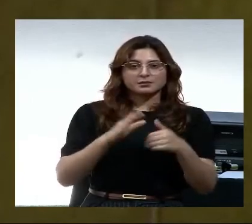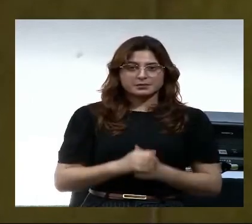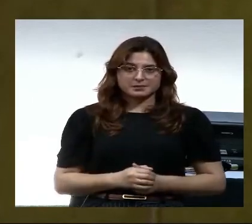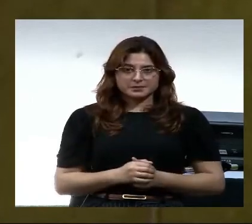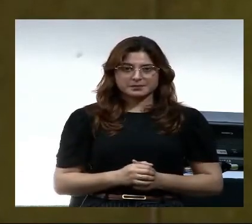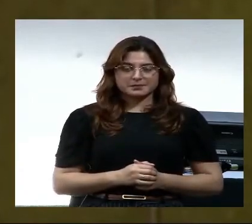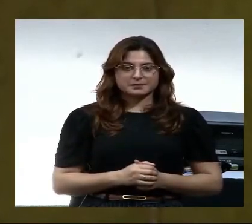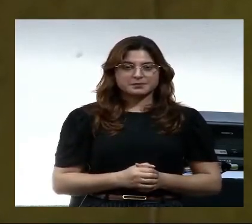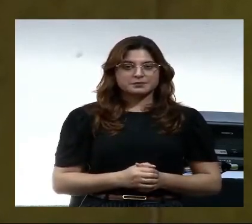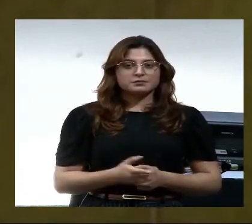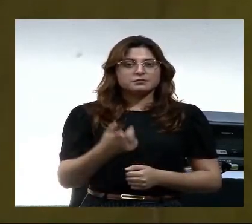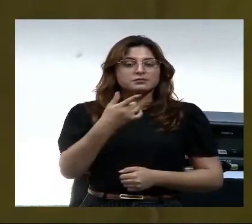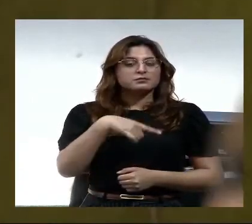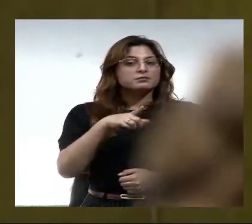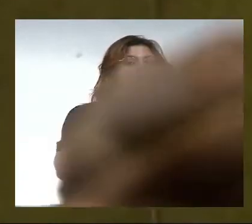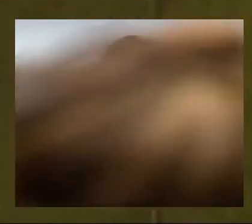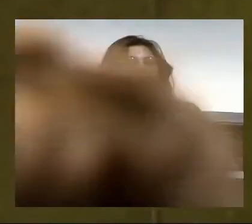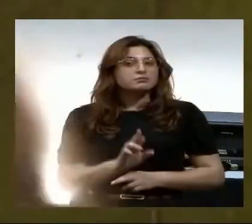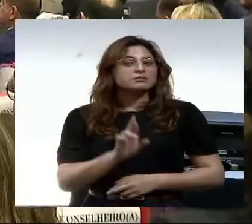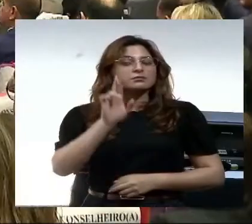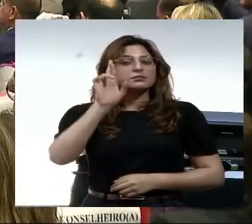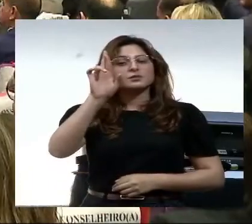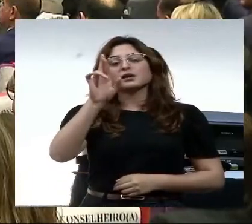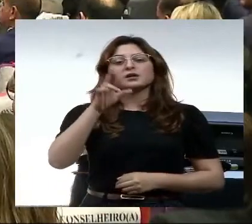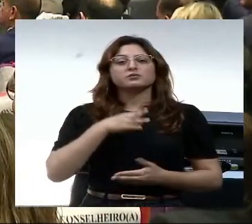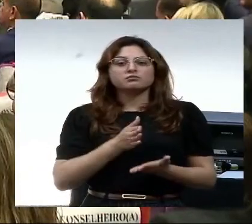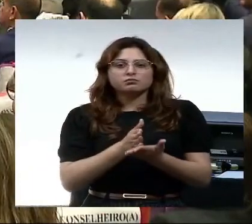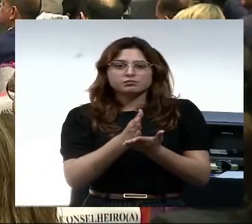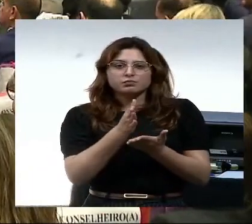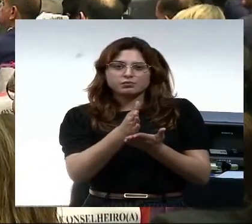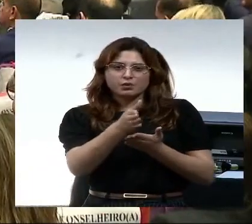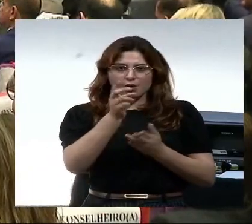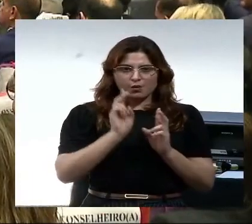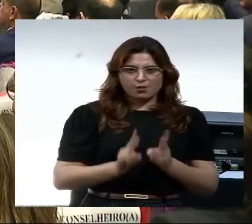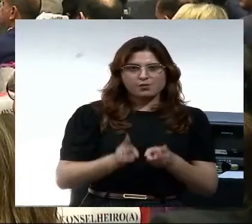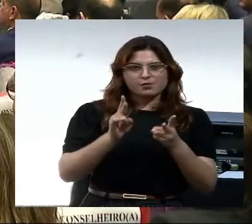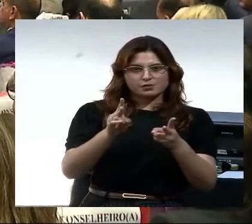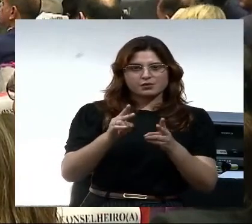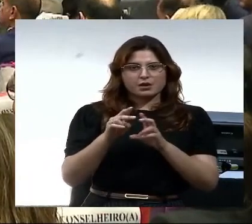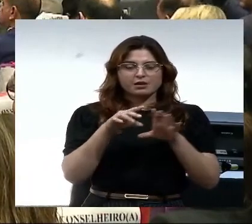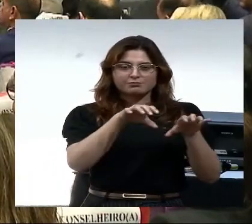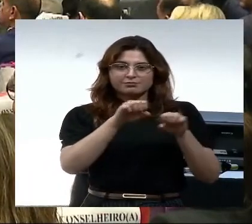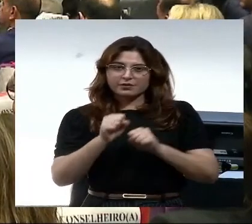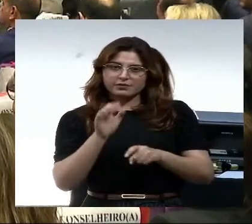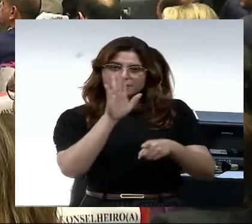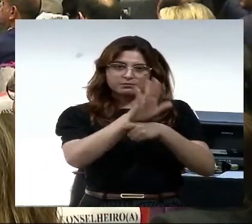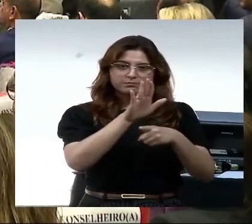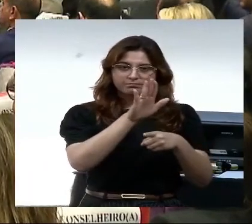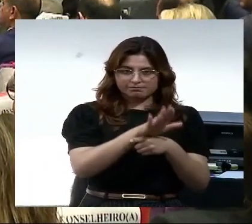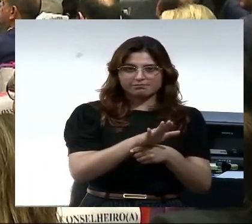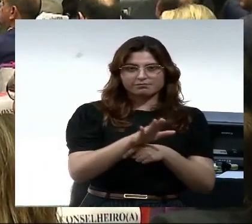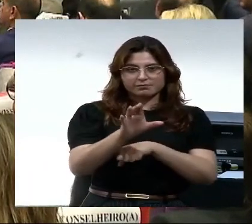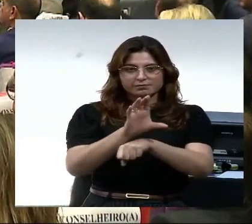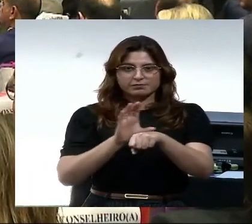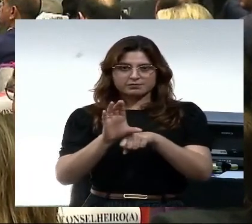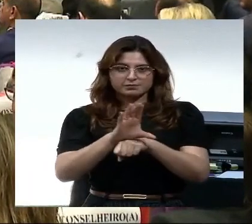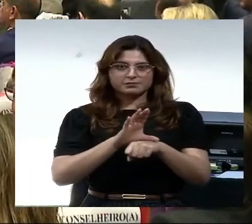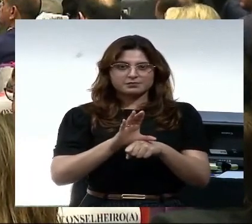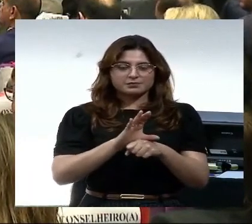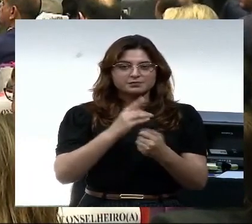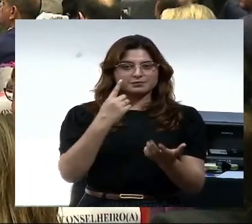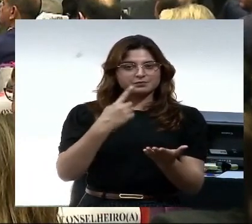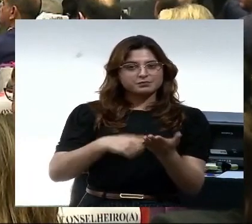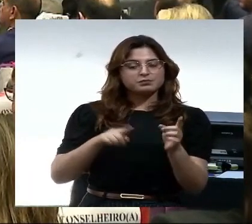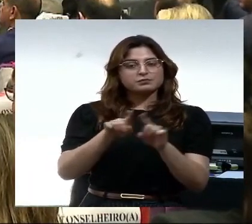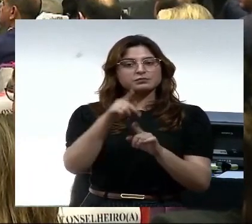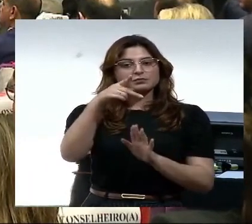a responsabilidade de nos manter neste caminho, defendendo e fortalecendo a Constituição como pacto civilizatório e